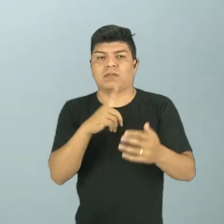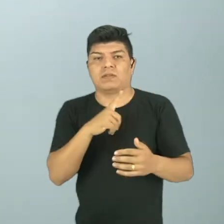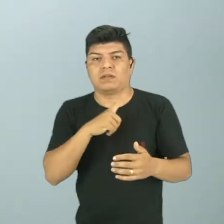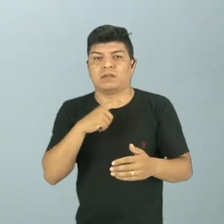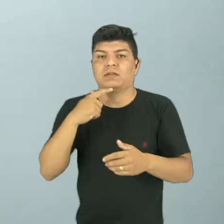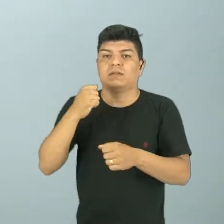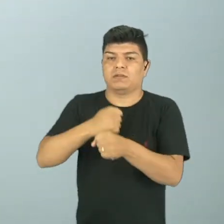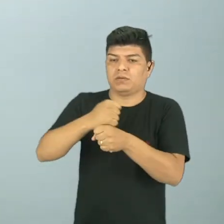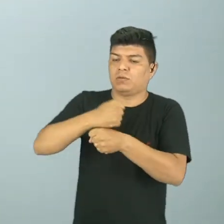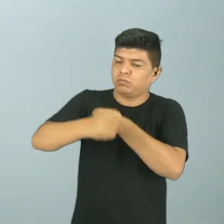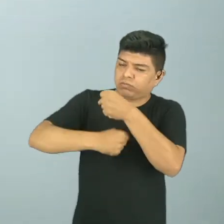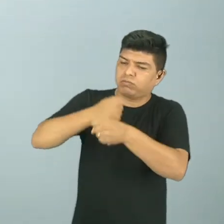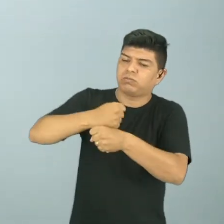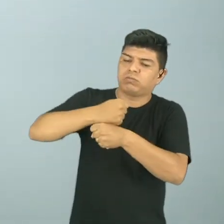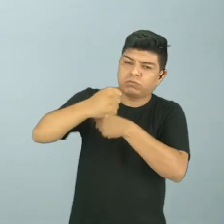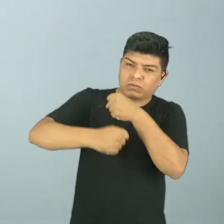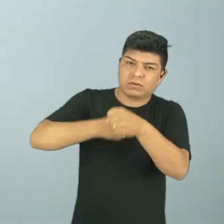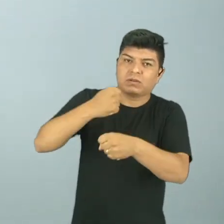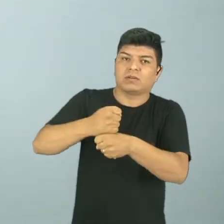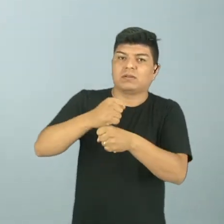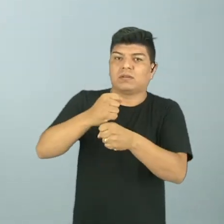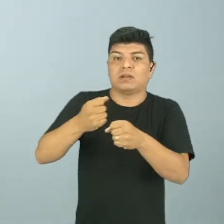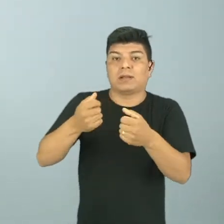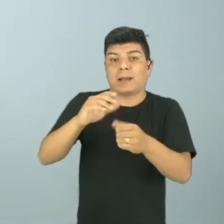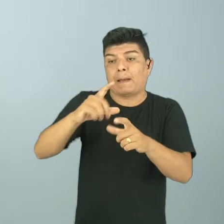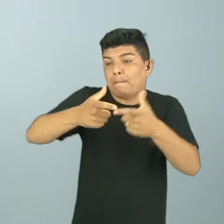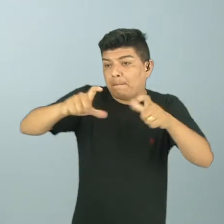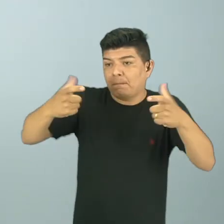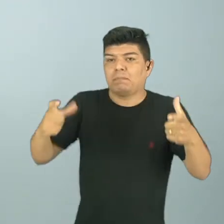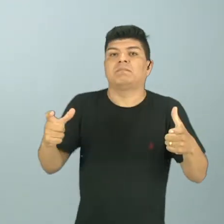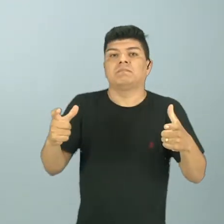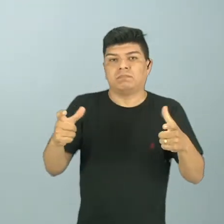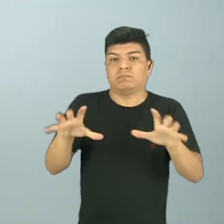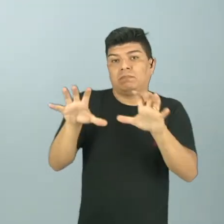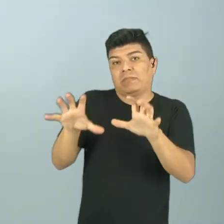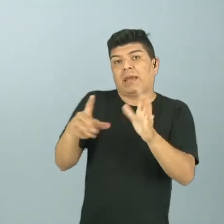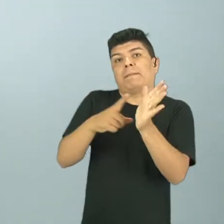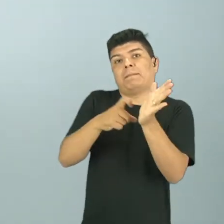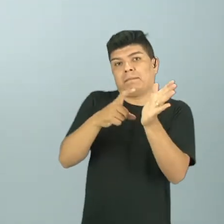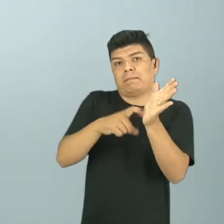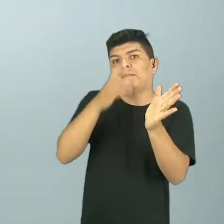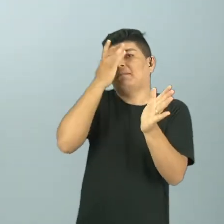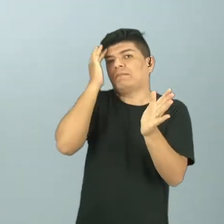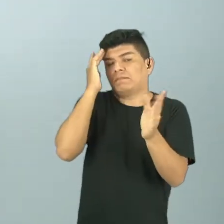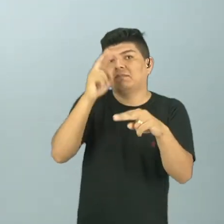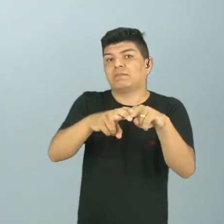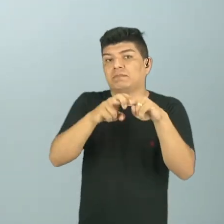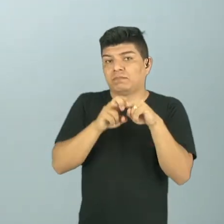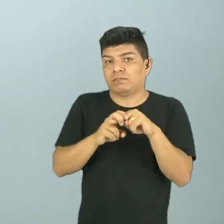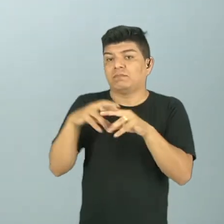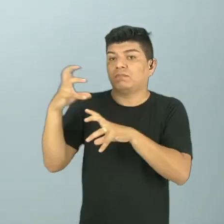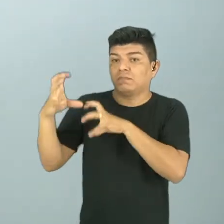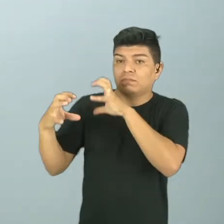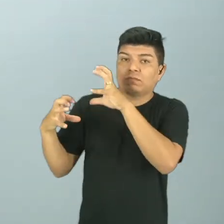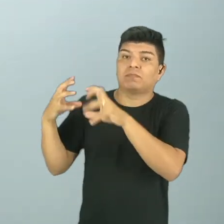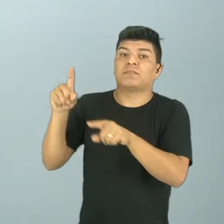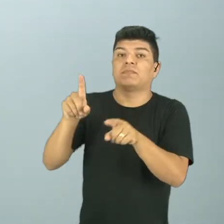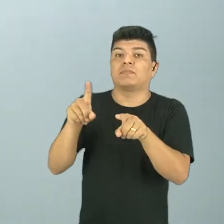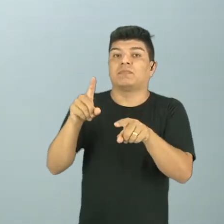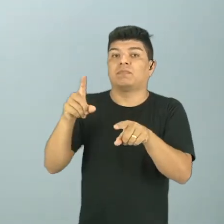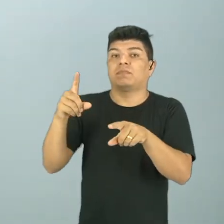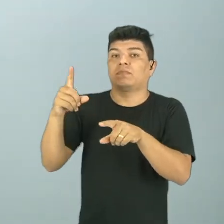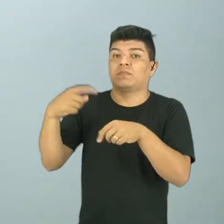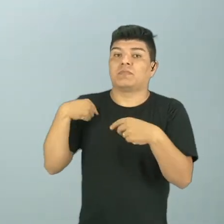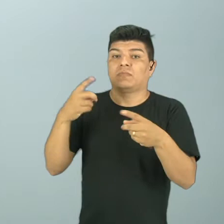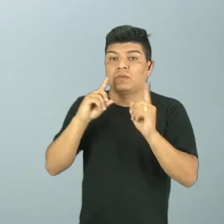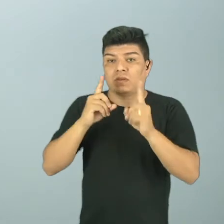anos a população brasileira seja majoritariamente branca. Ou seja, a gente tem essa discussão identitária, esse